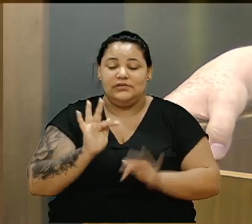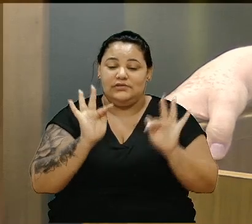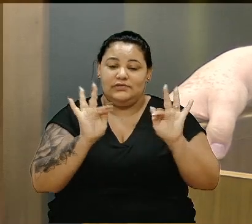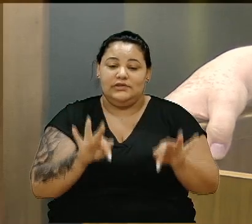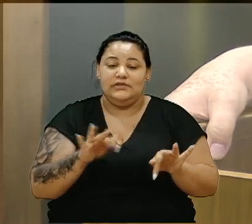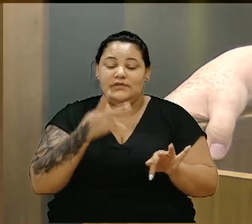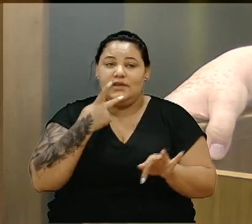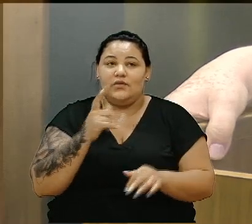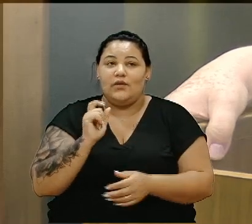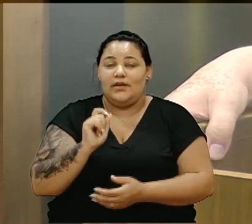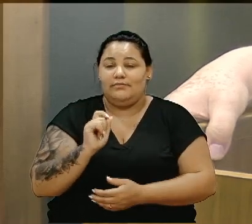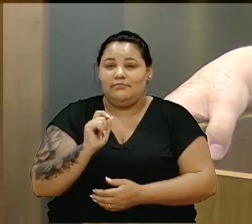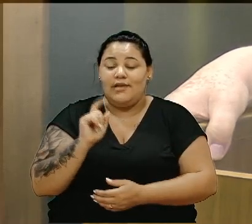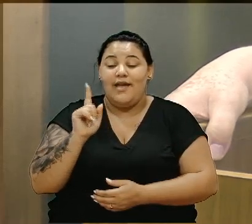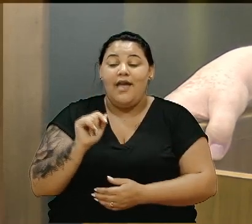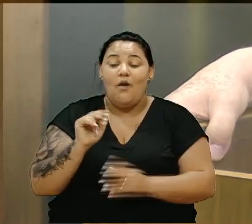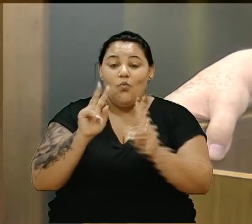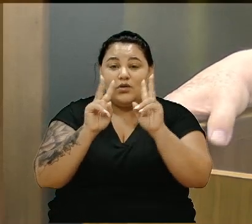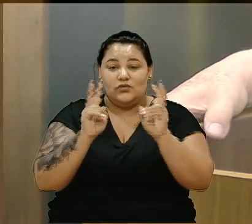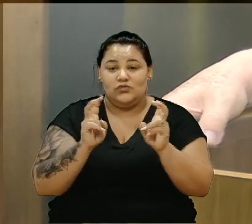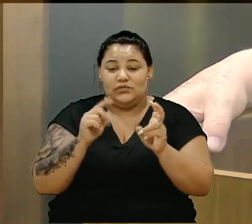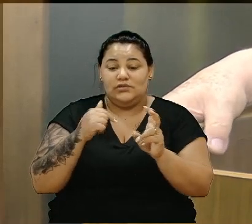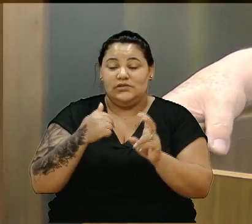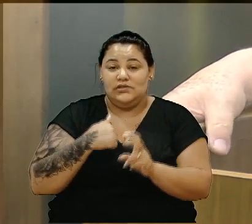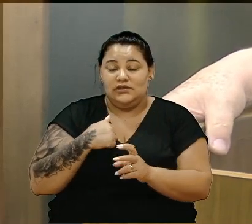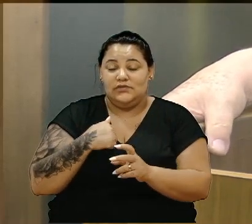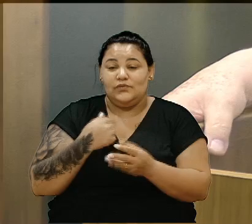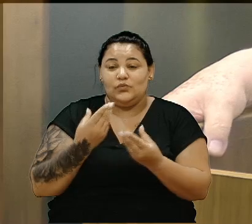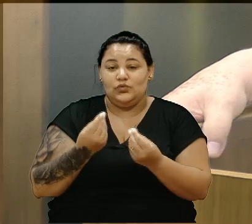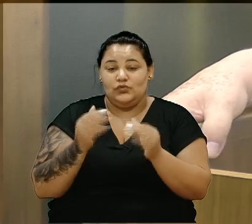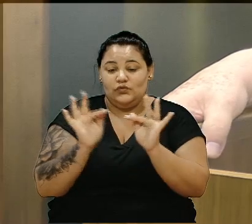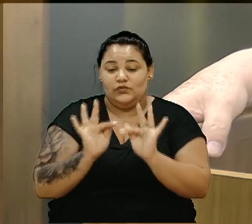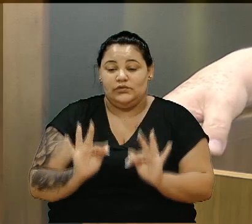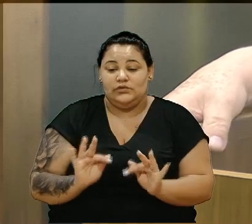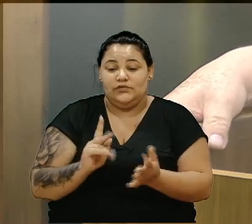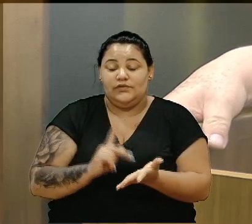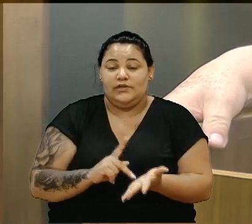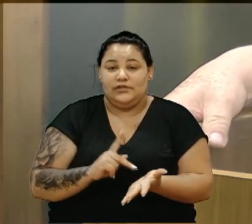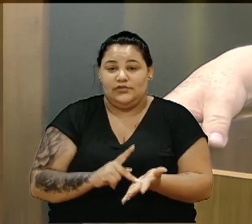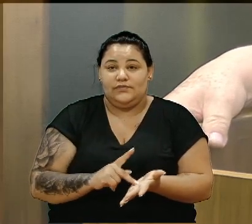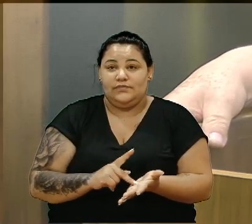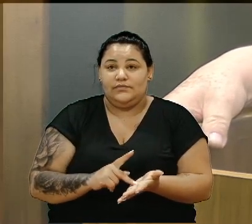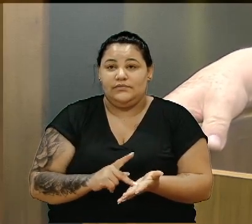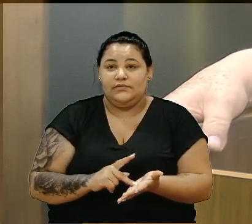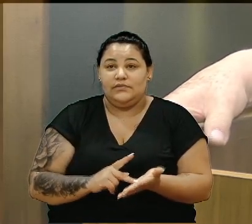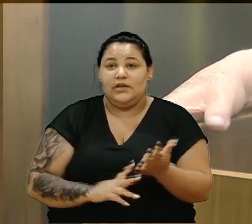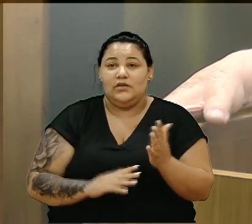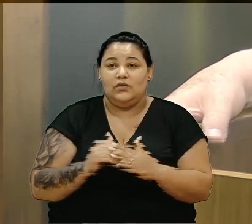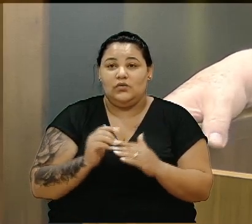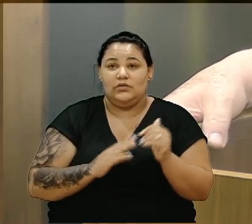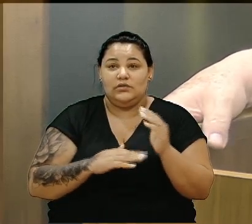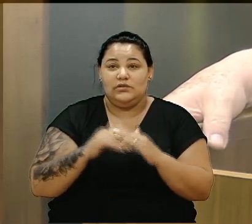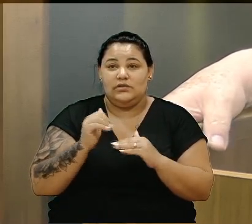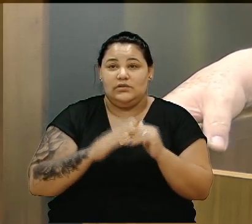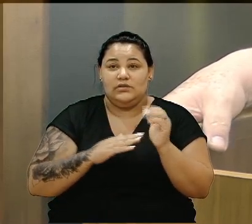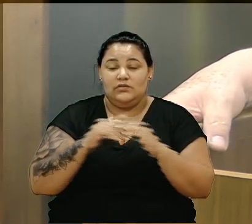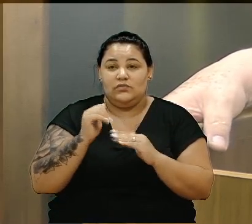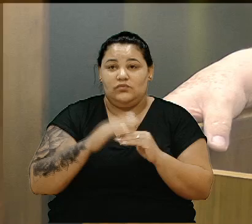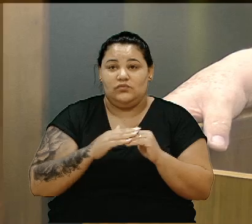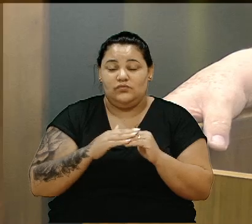que é um assunto que eu fico muito feliz quando o prefeito anuncia a construção de mais 5